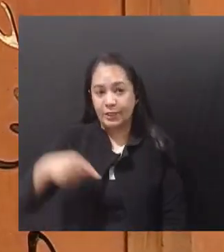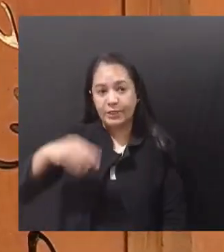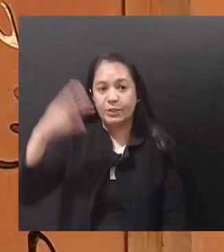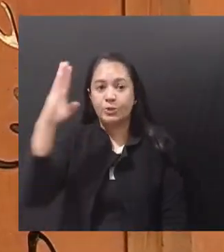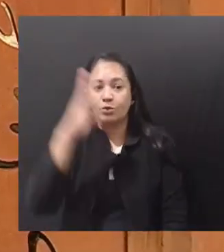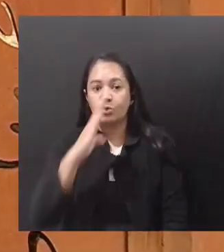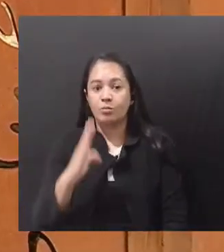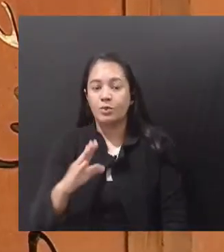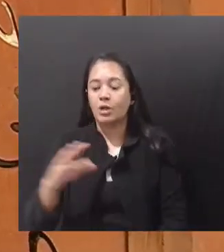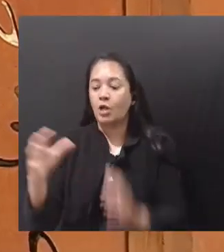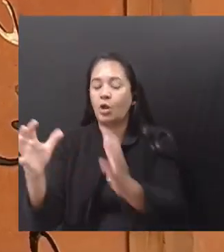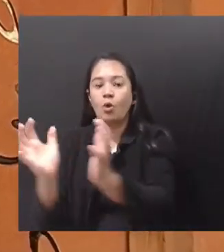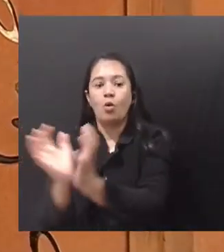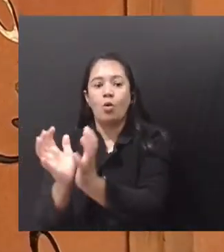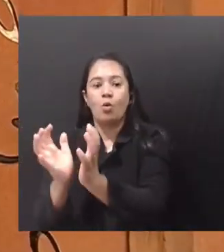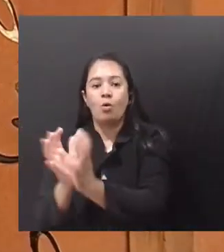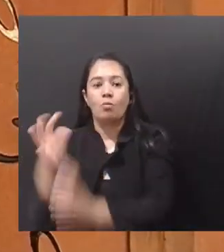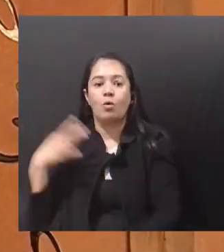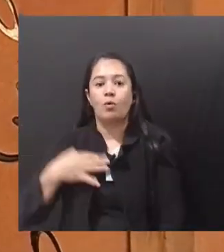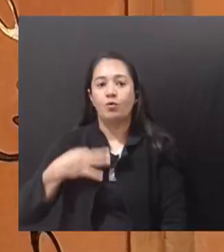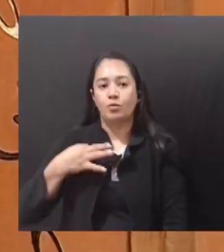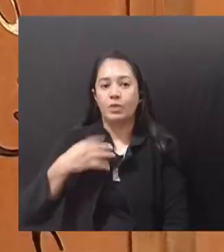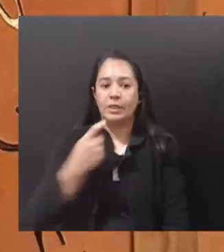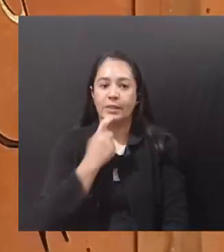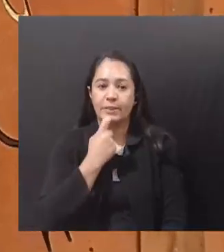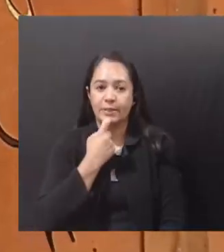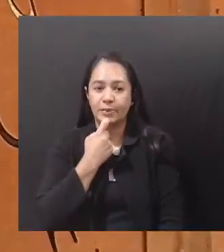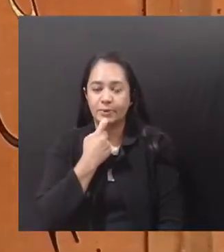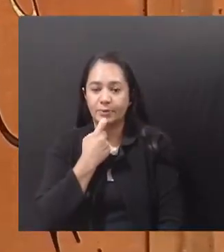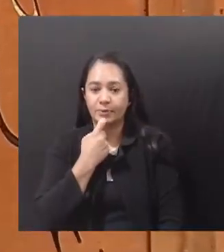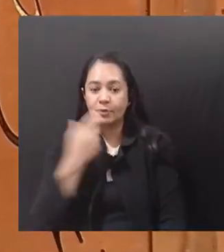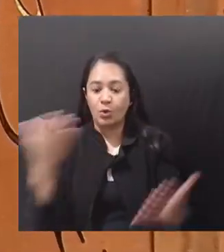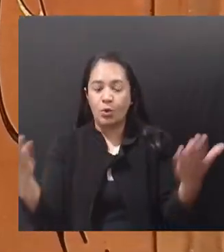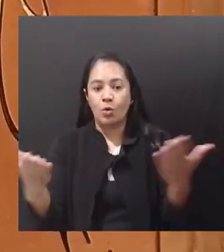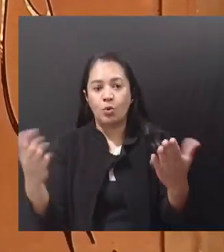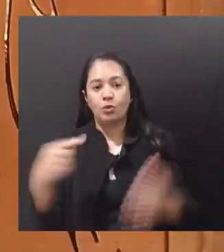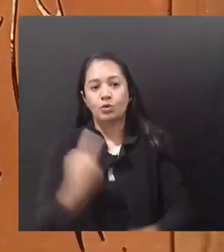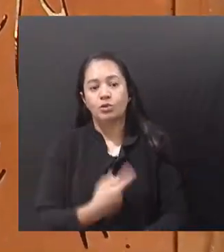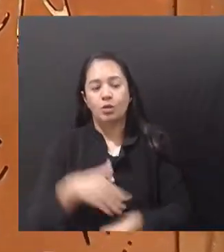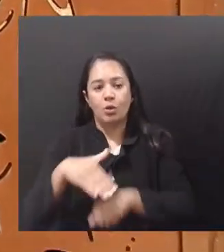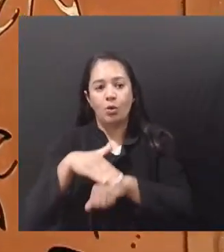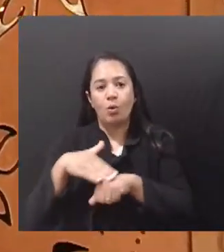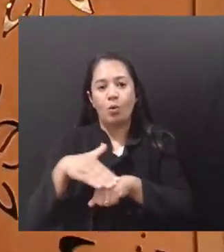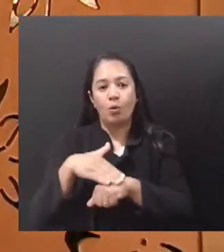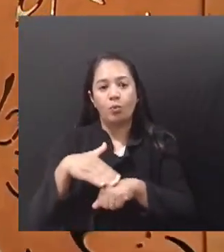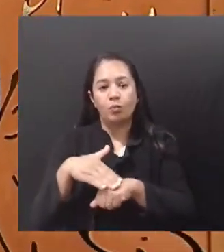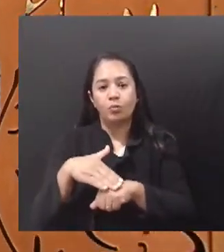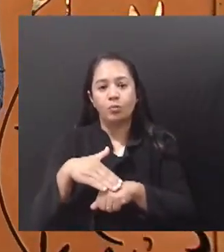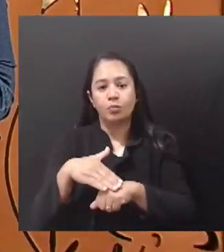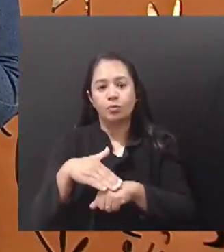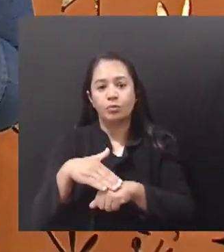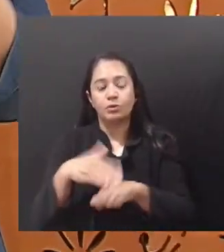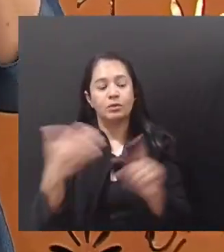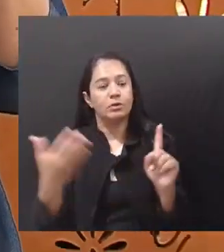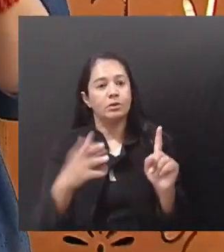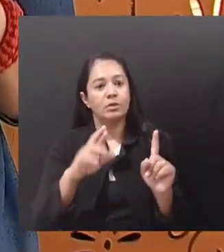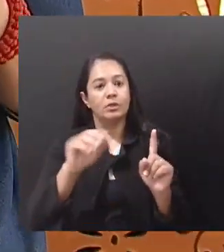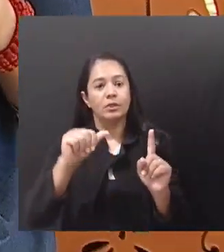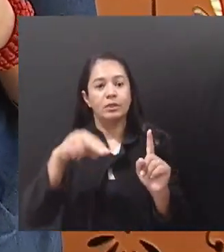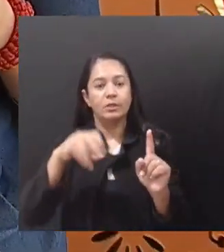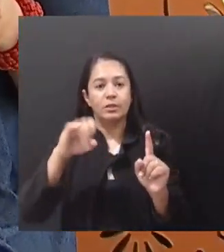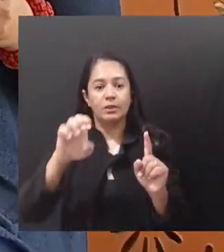um núcleo de voluntariado em Campinas. Hoje nós vamos conversar com o Ranieri Dias, que